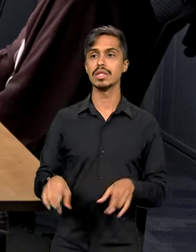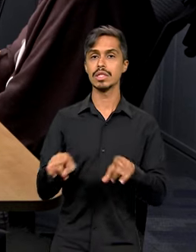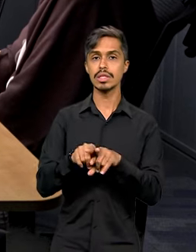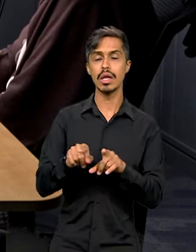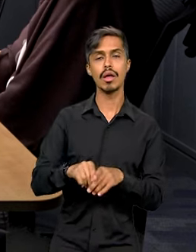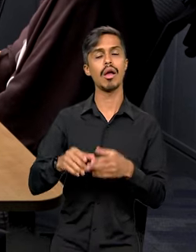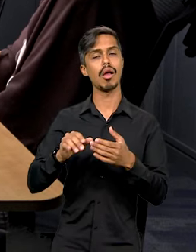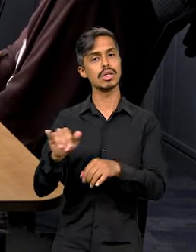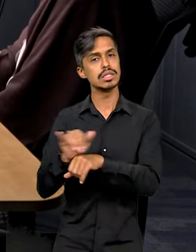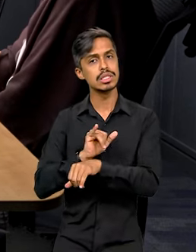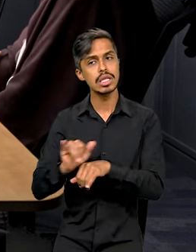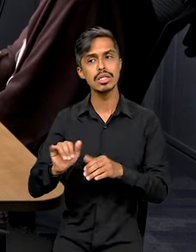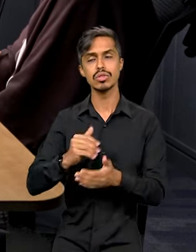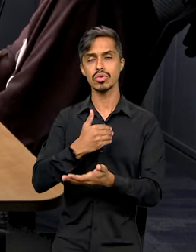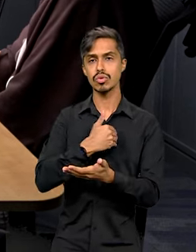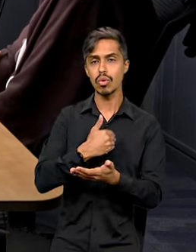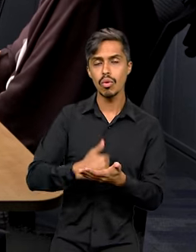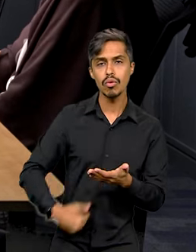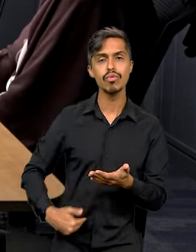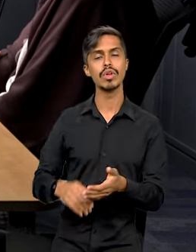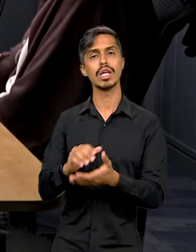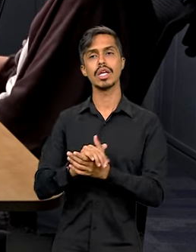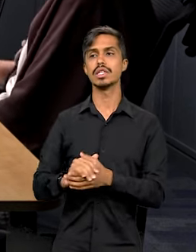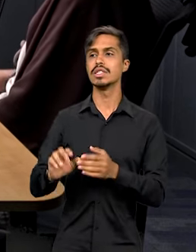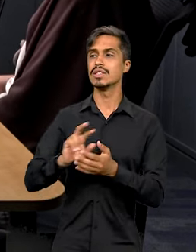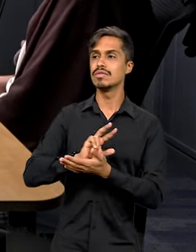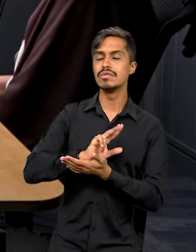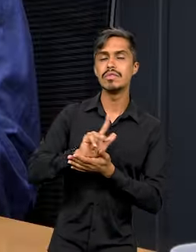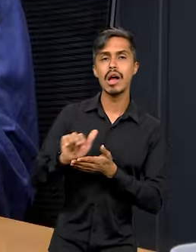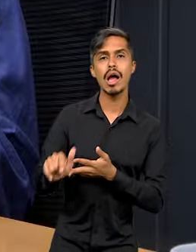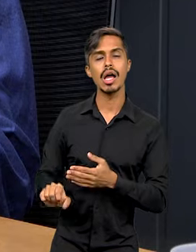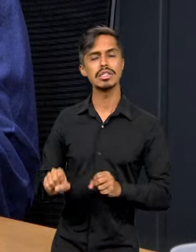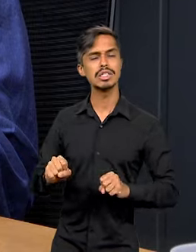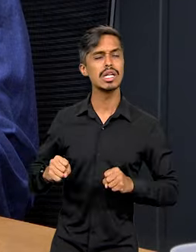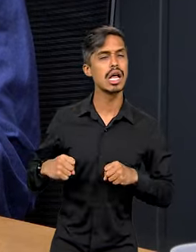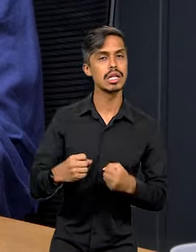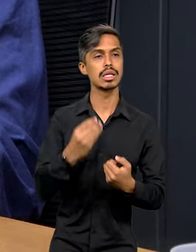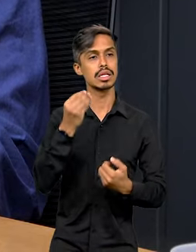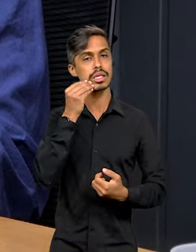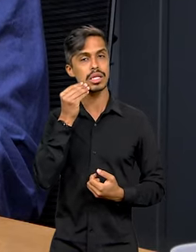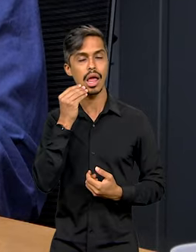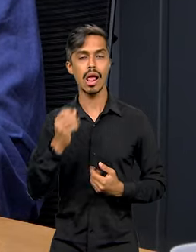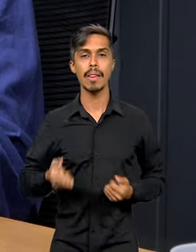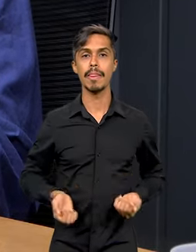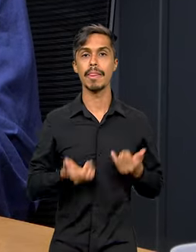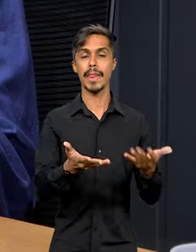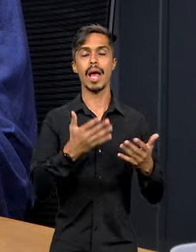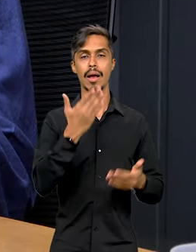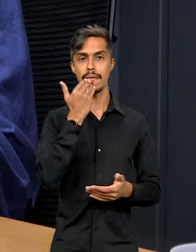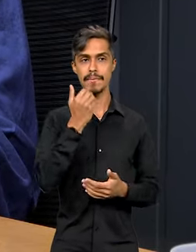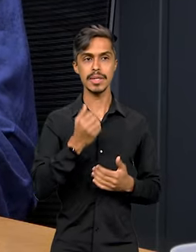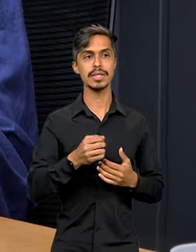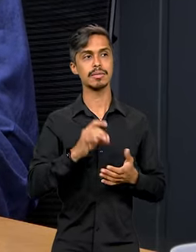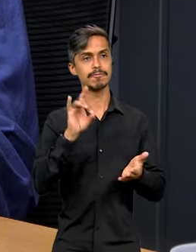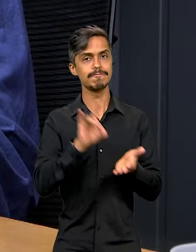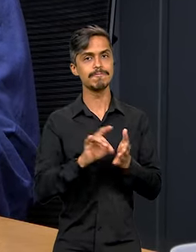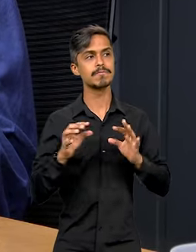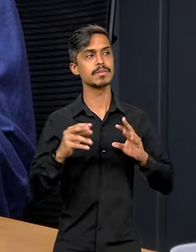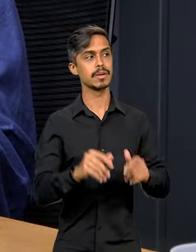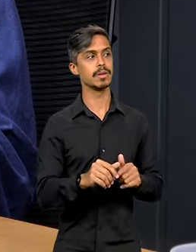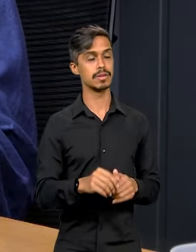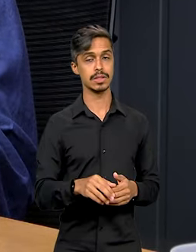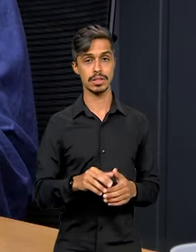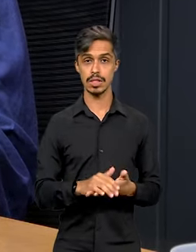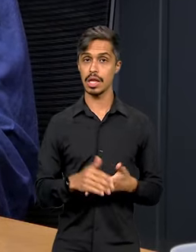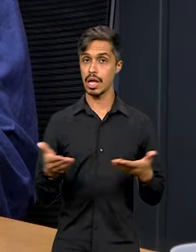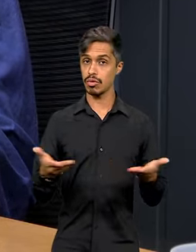recursos humanos normas ou seja um conjunto de esforços aí para garantir o direito à alimentação que é muito importante não foi